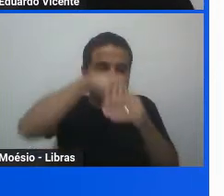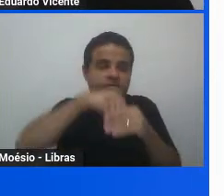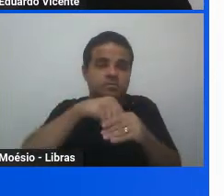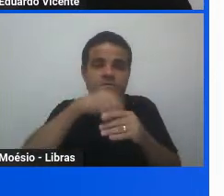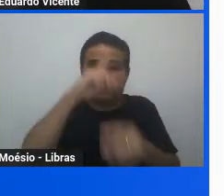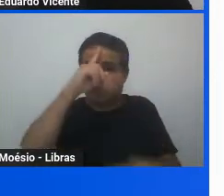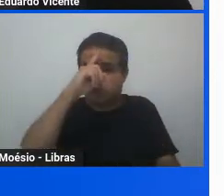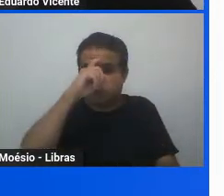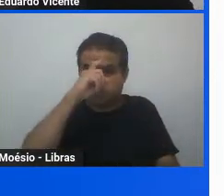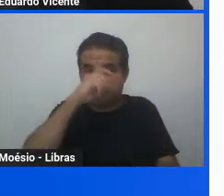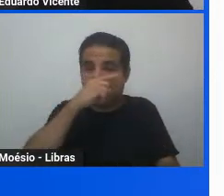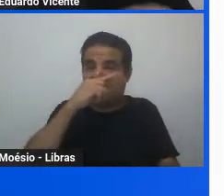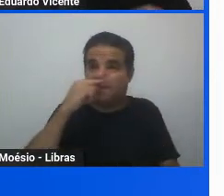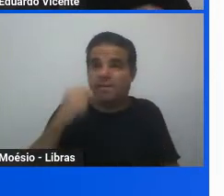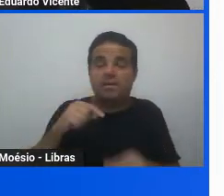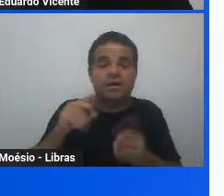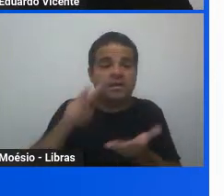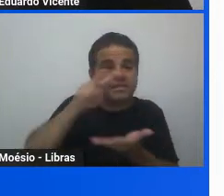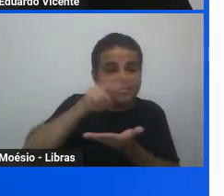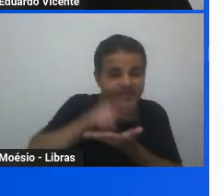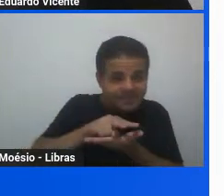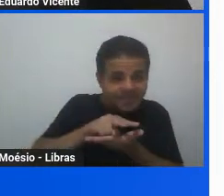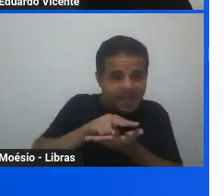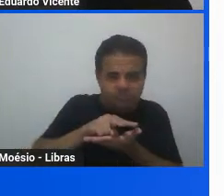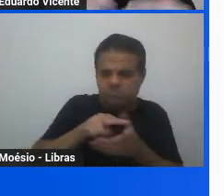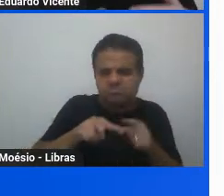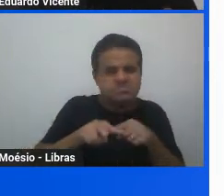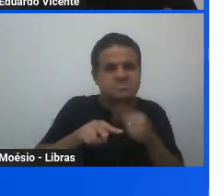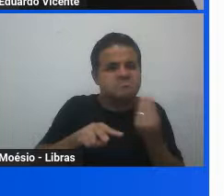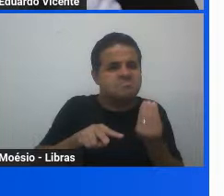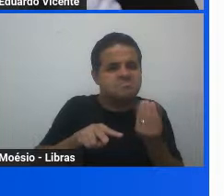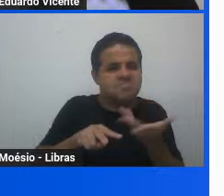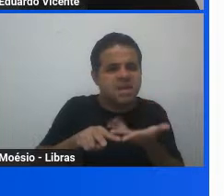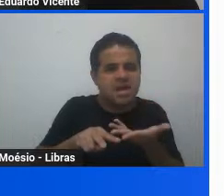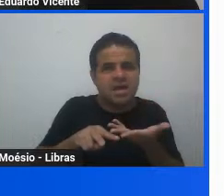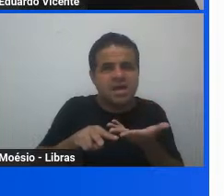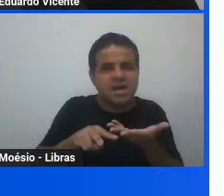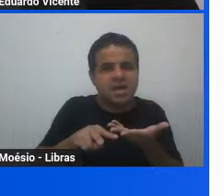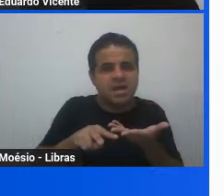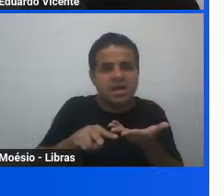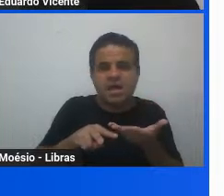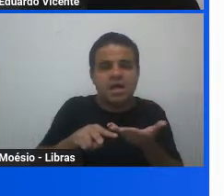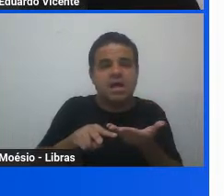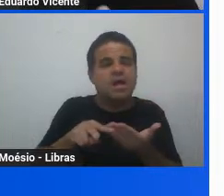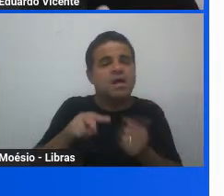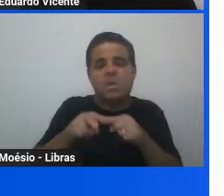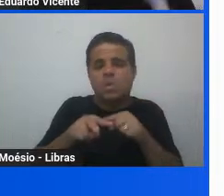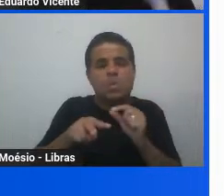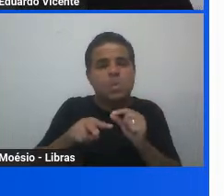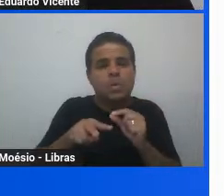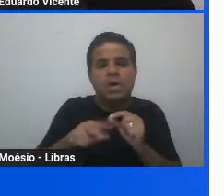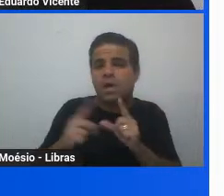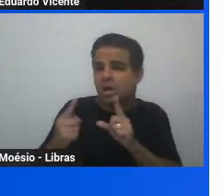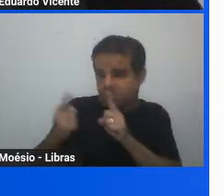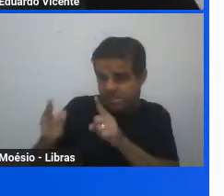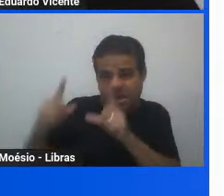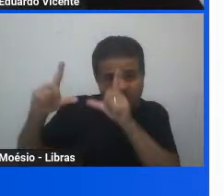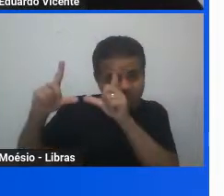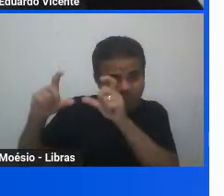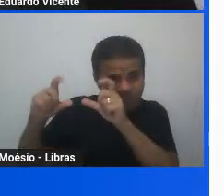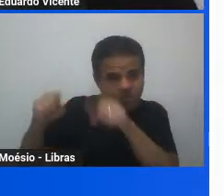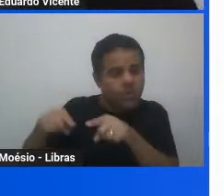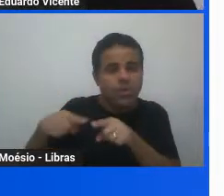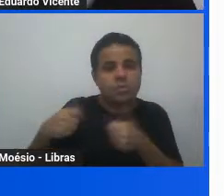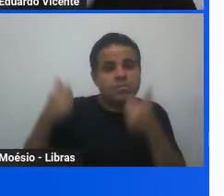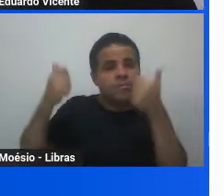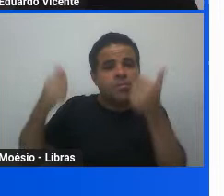Ou seja, deitado com a barriga para cima. No caso, vou lateralizar a cabeça. Essa figura não está lateralizada a cabeça justamente para